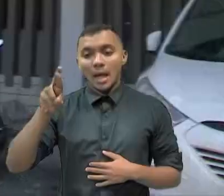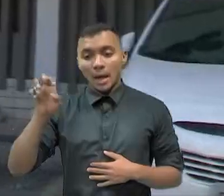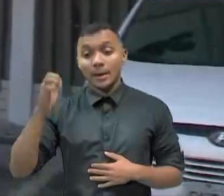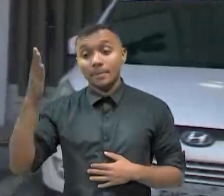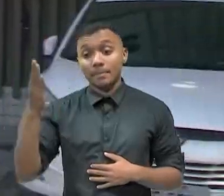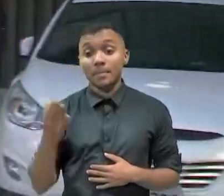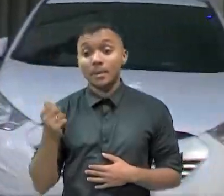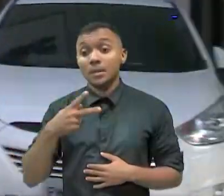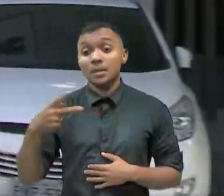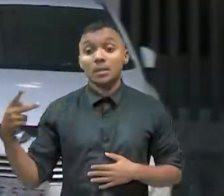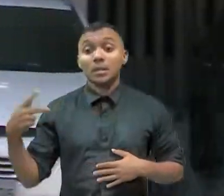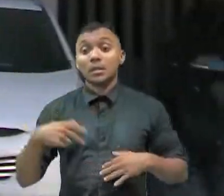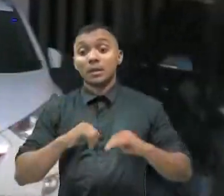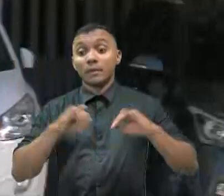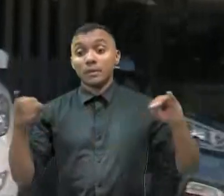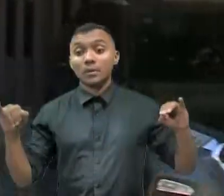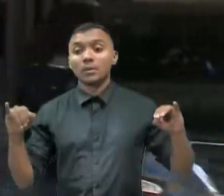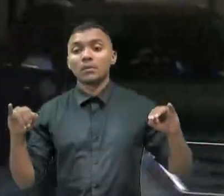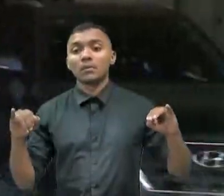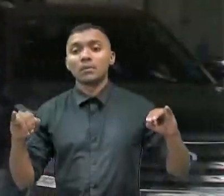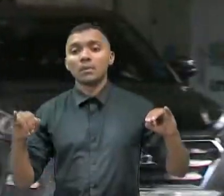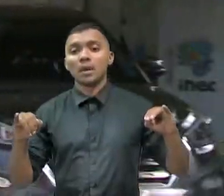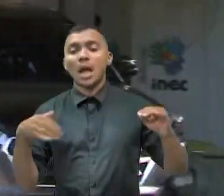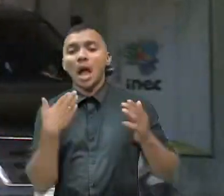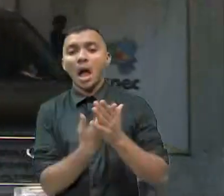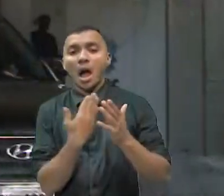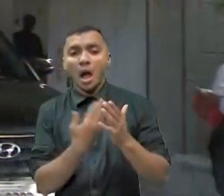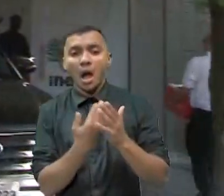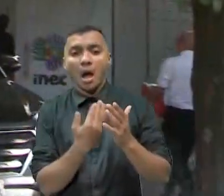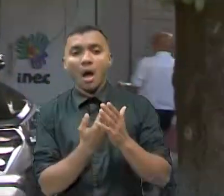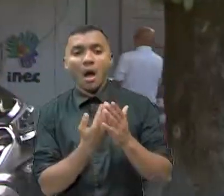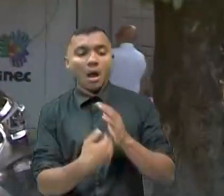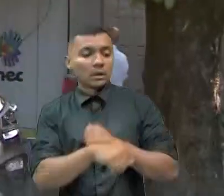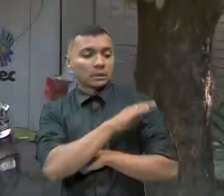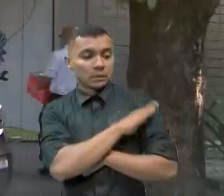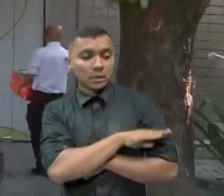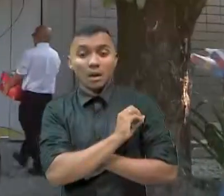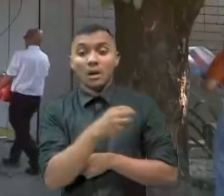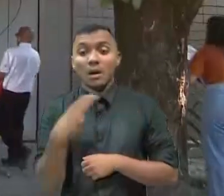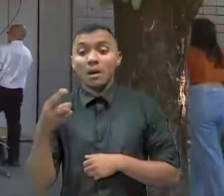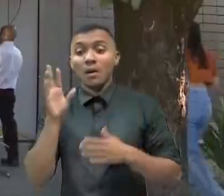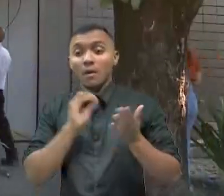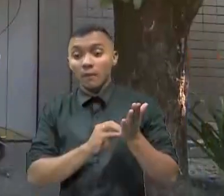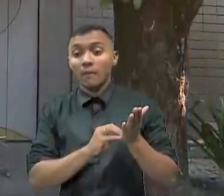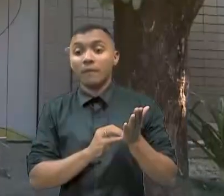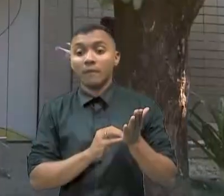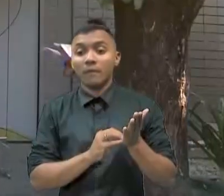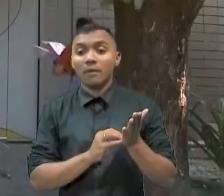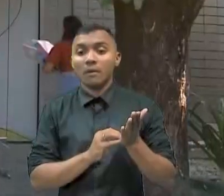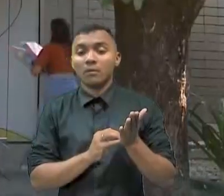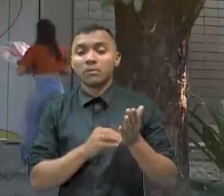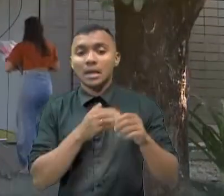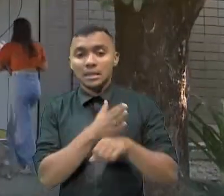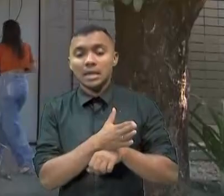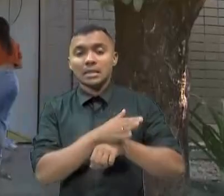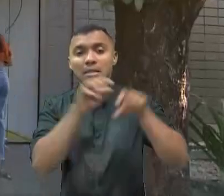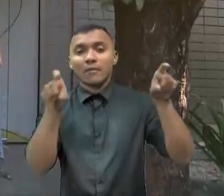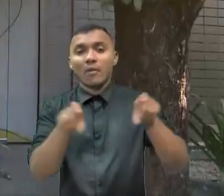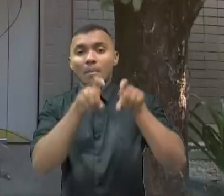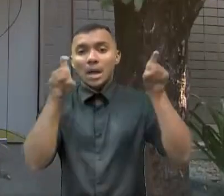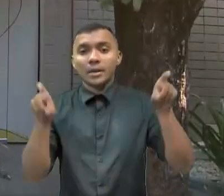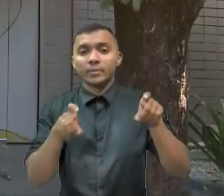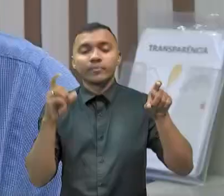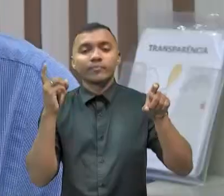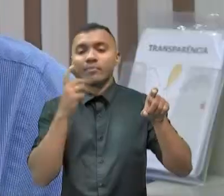do INEC, a baixa escolaridade e a falta de acesso à rede mundial de computadores têm dificultado a emissão da